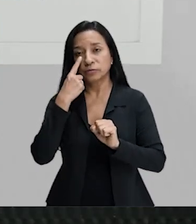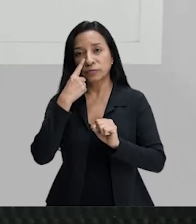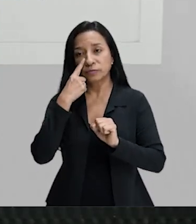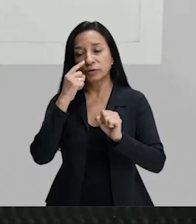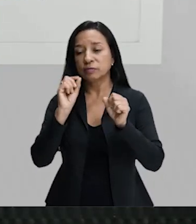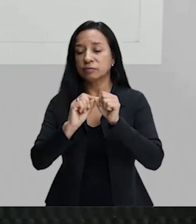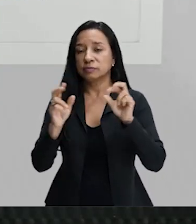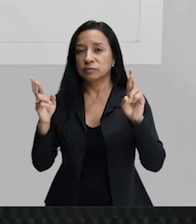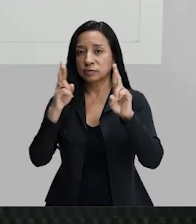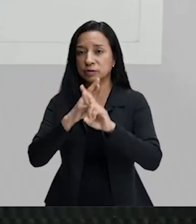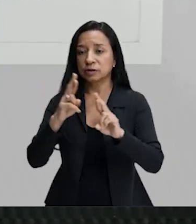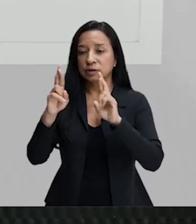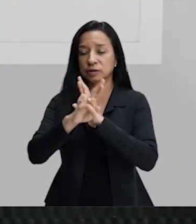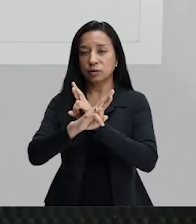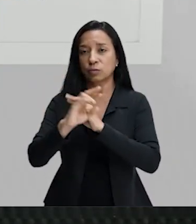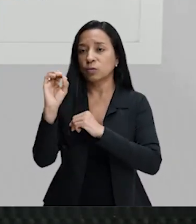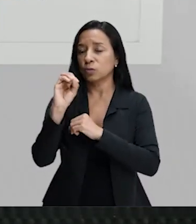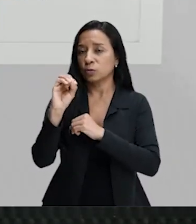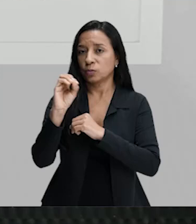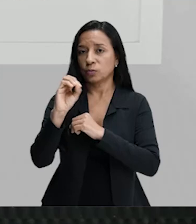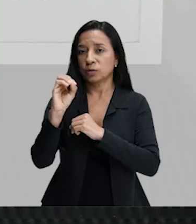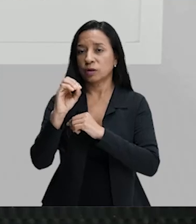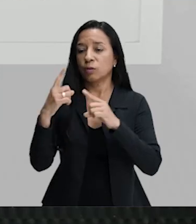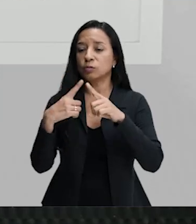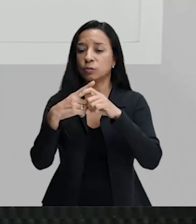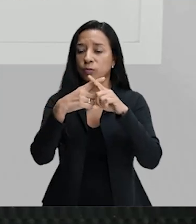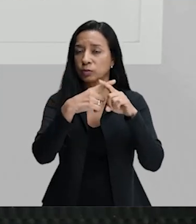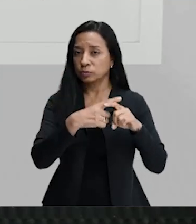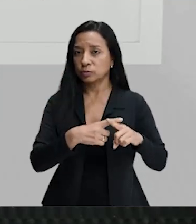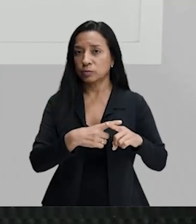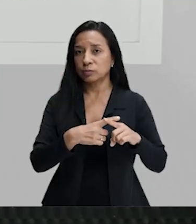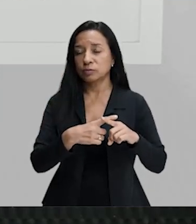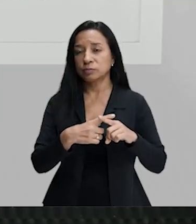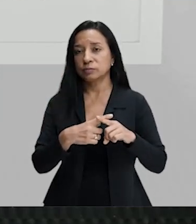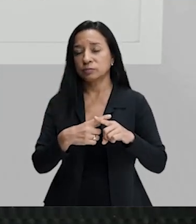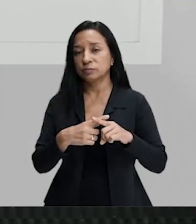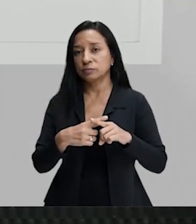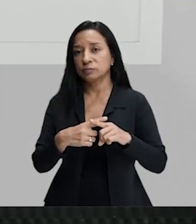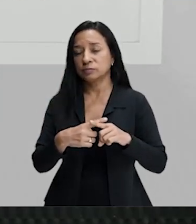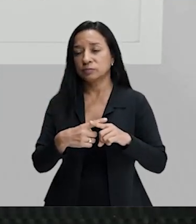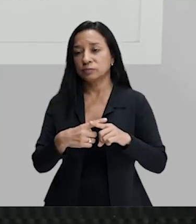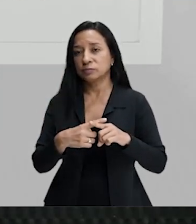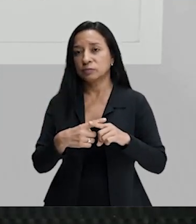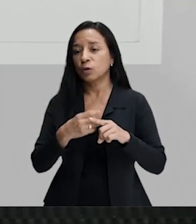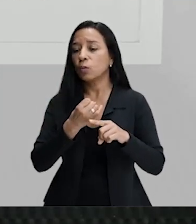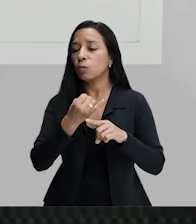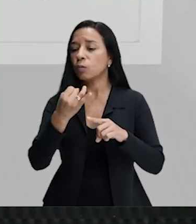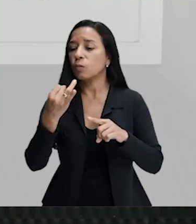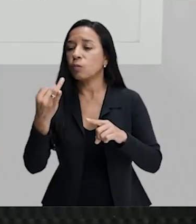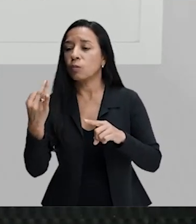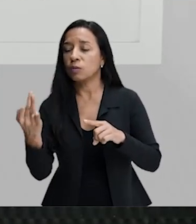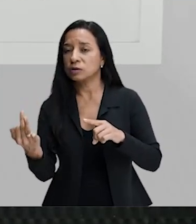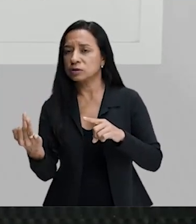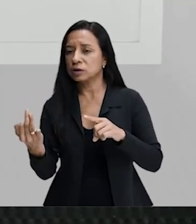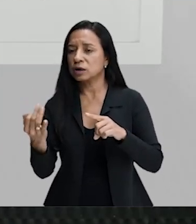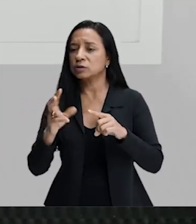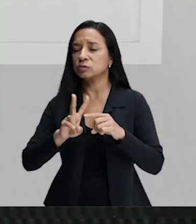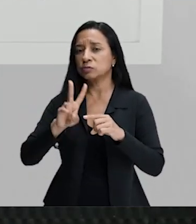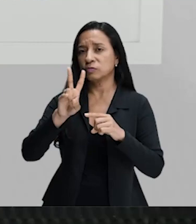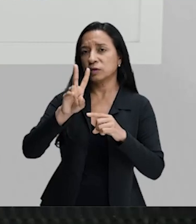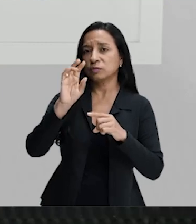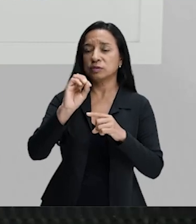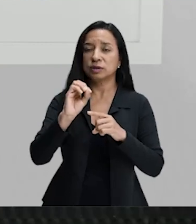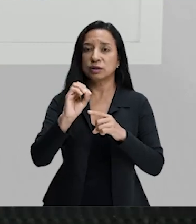entre o grau do teu polinômio, que é o grau da tua equação, com a quantidade de raízes, né? Você percebe que,